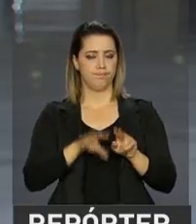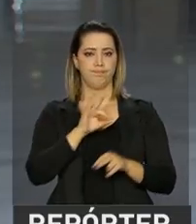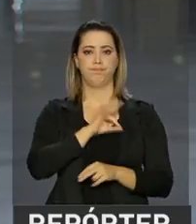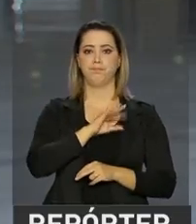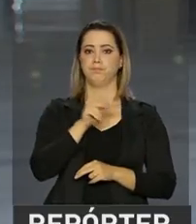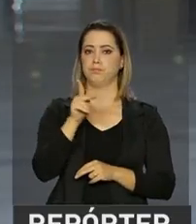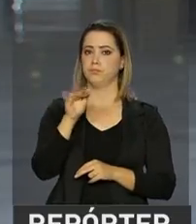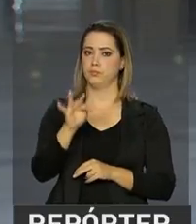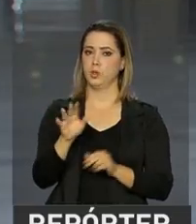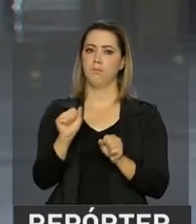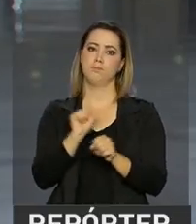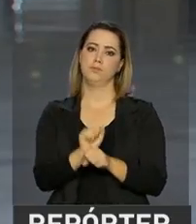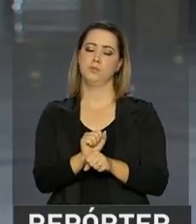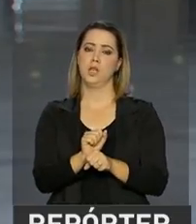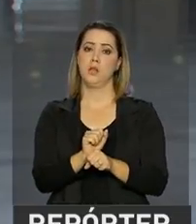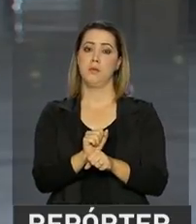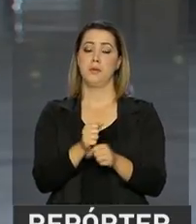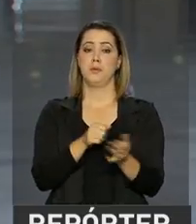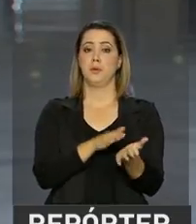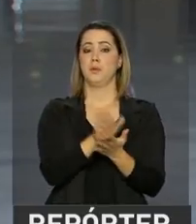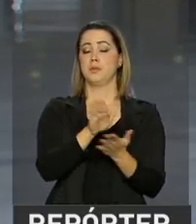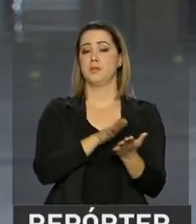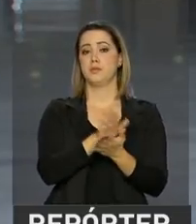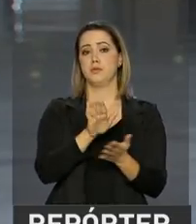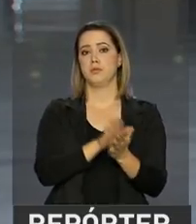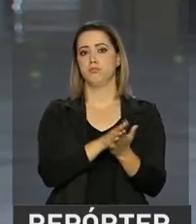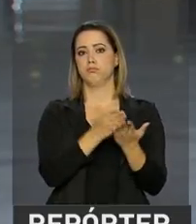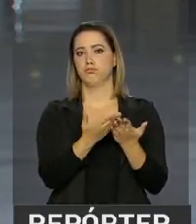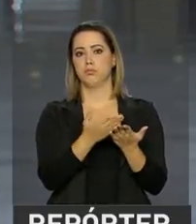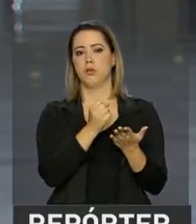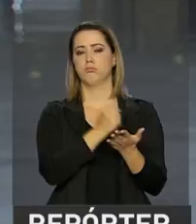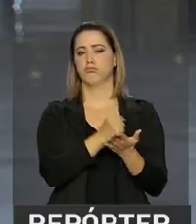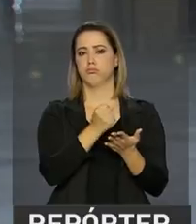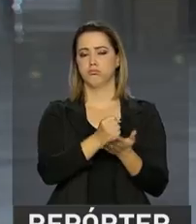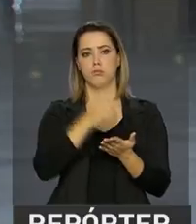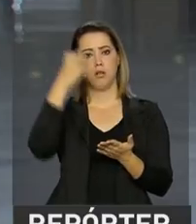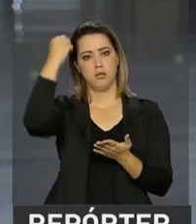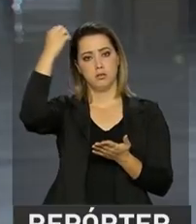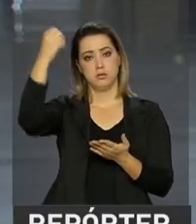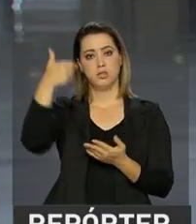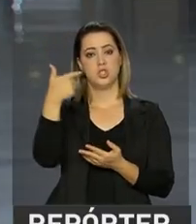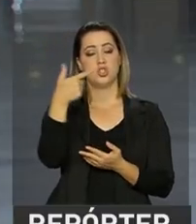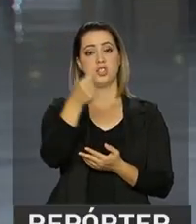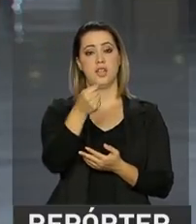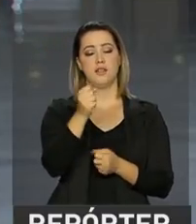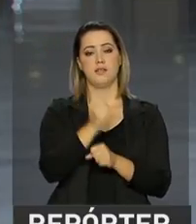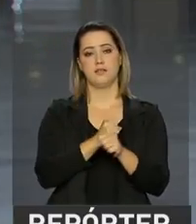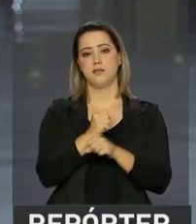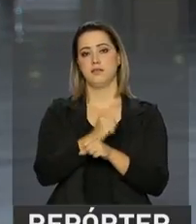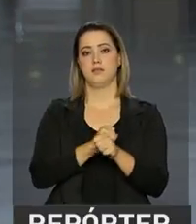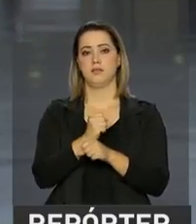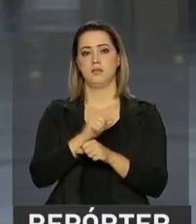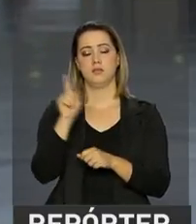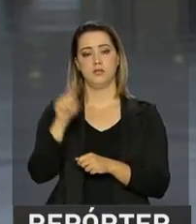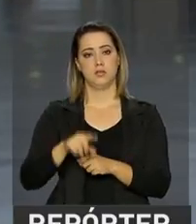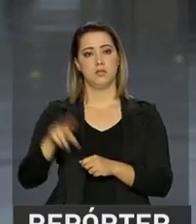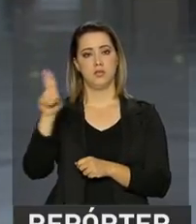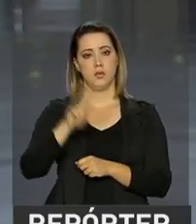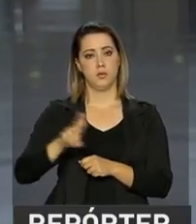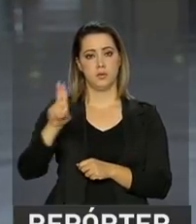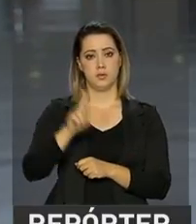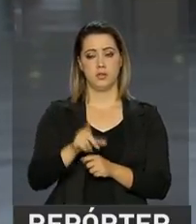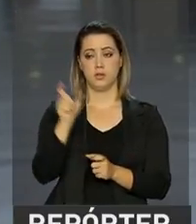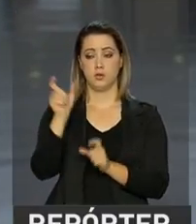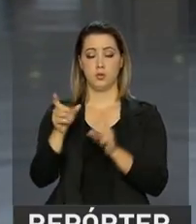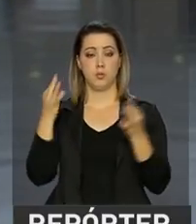parou de emitir os passaportes convencionais, aqueles que têm validade de 10 anos e são utilizados pelos turistas em